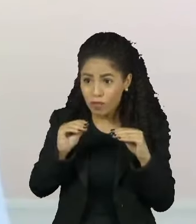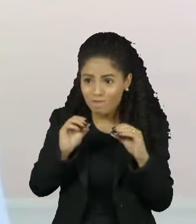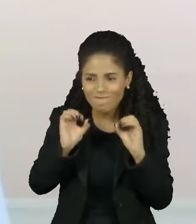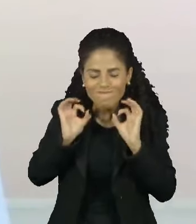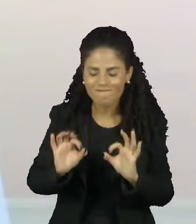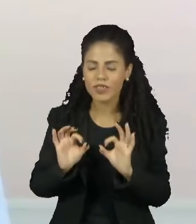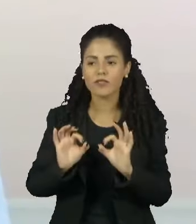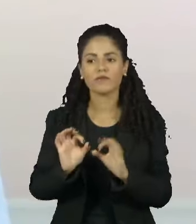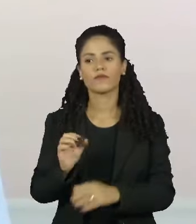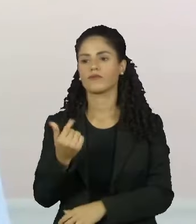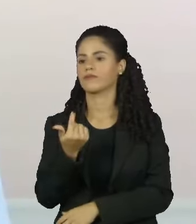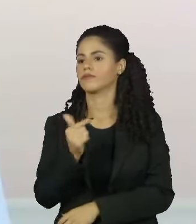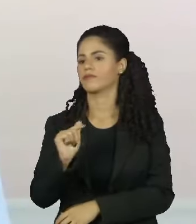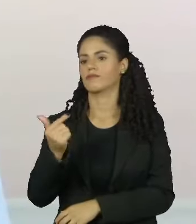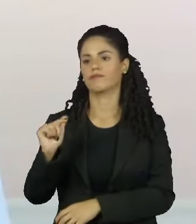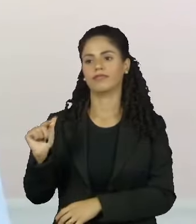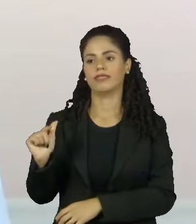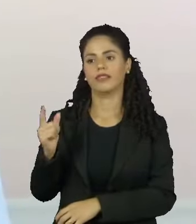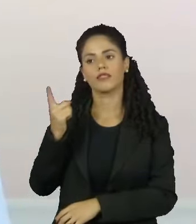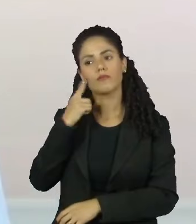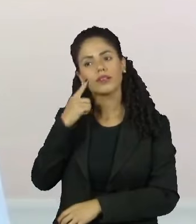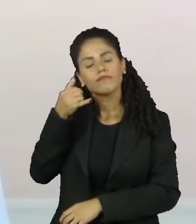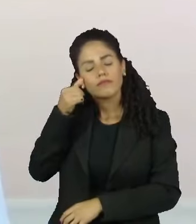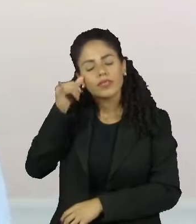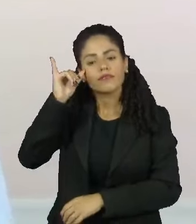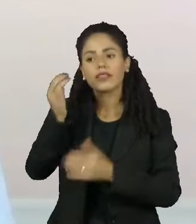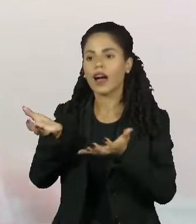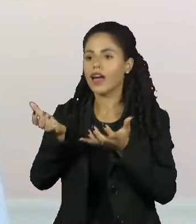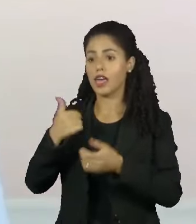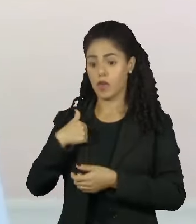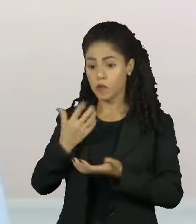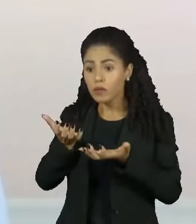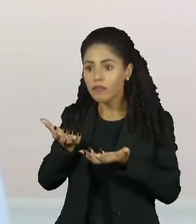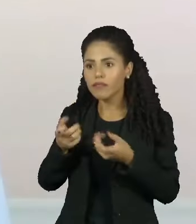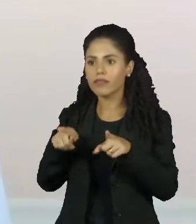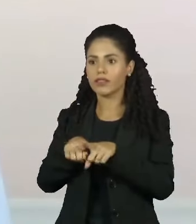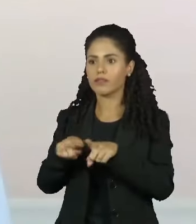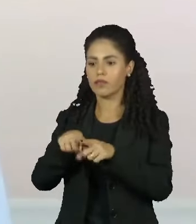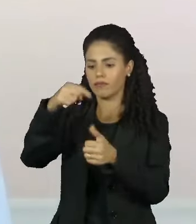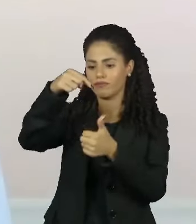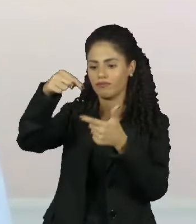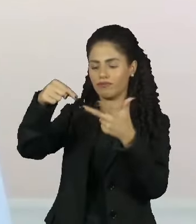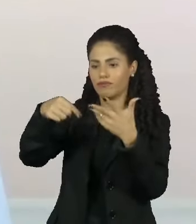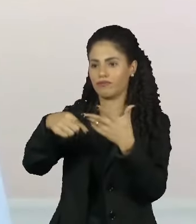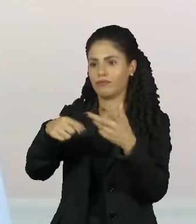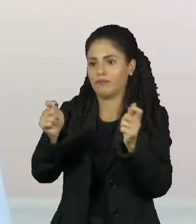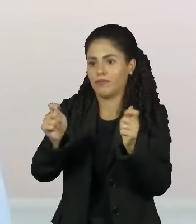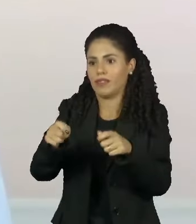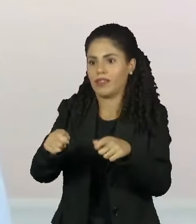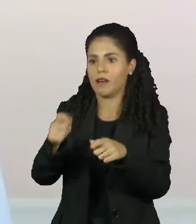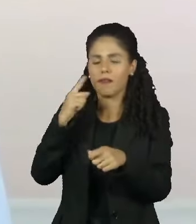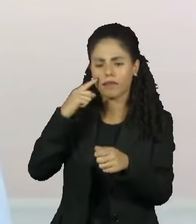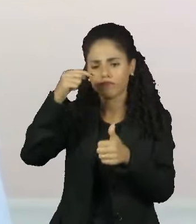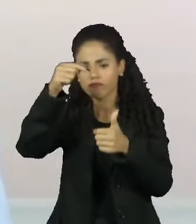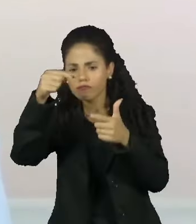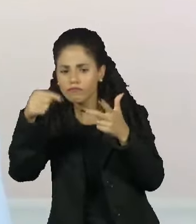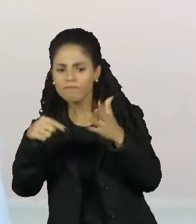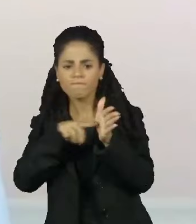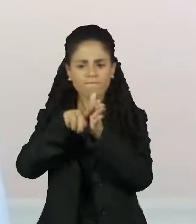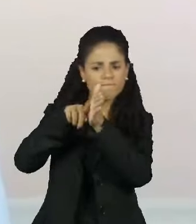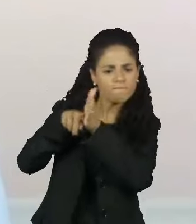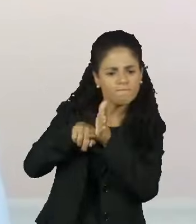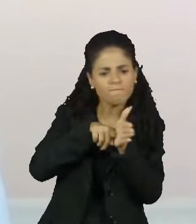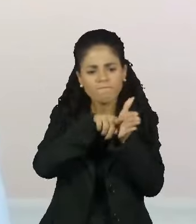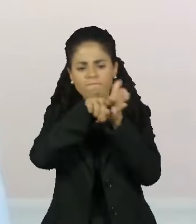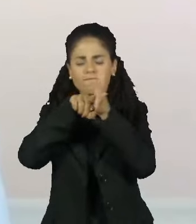que é importante, nós falamos muito da prevenção, porque há muitas questões que podem ser abordadas, muitas